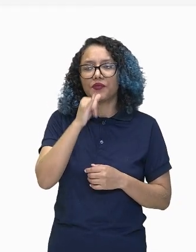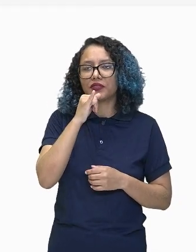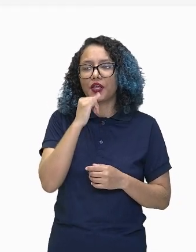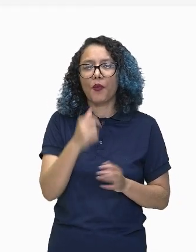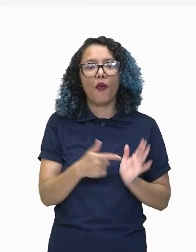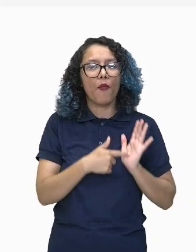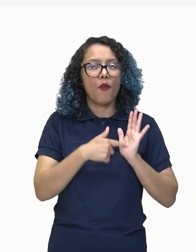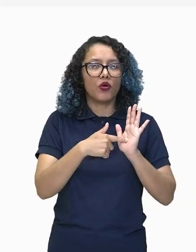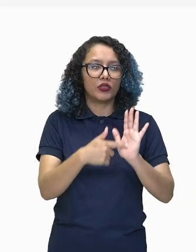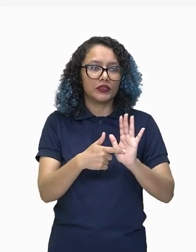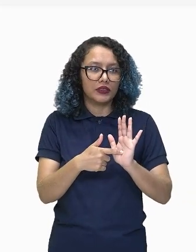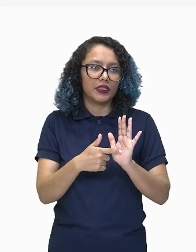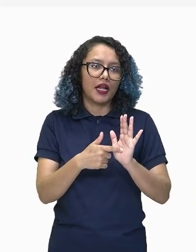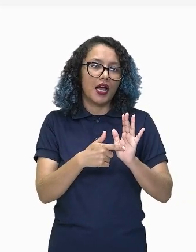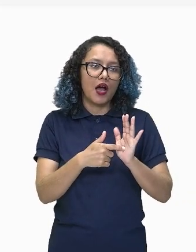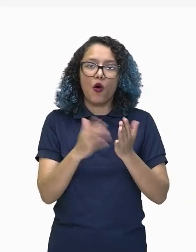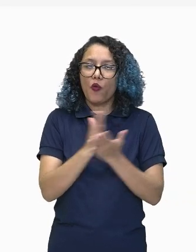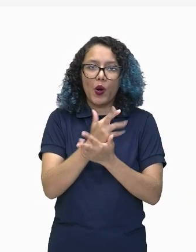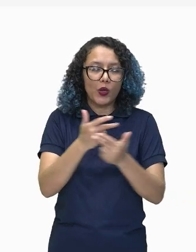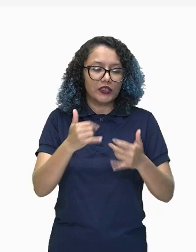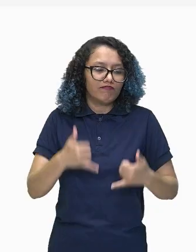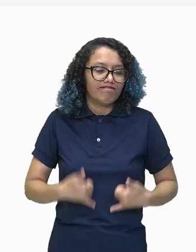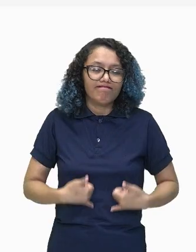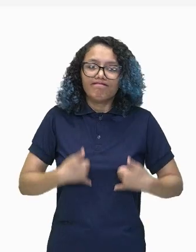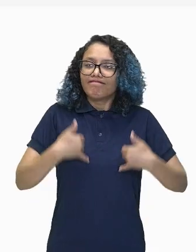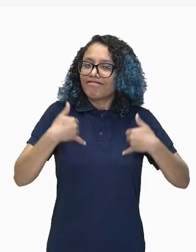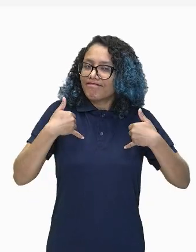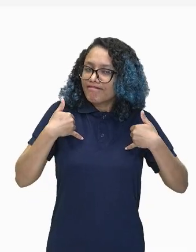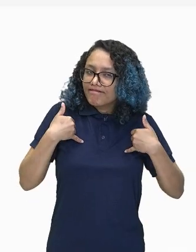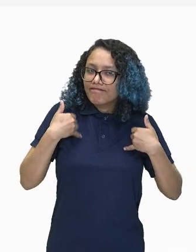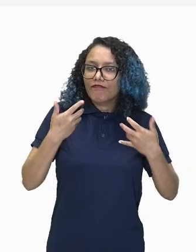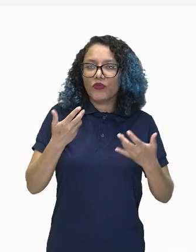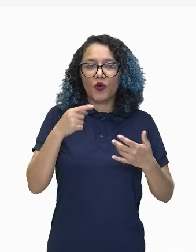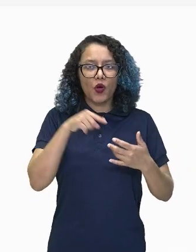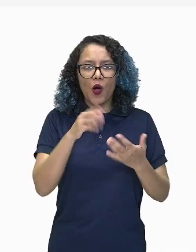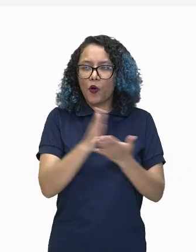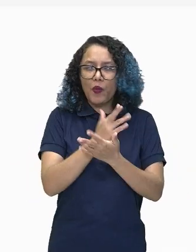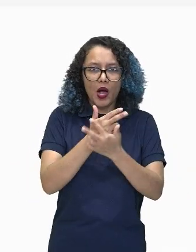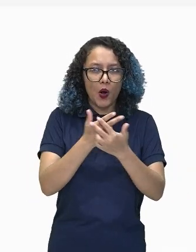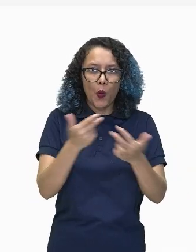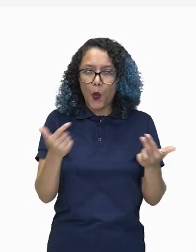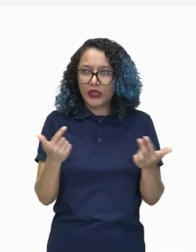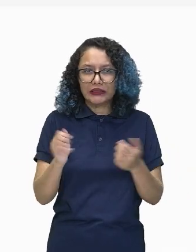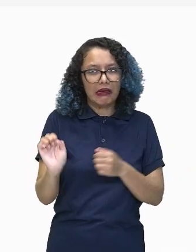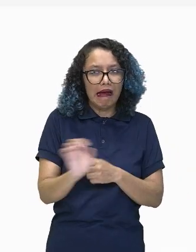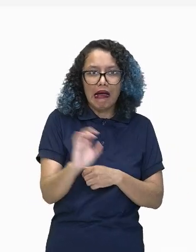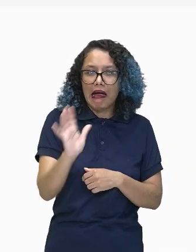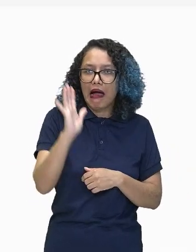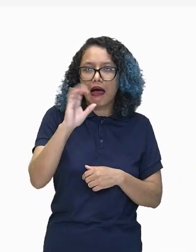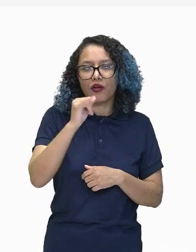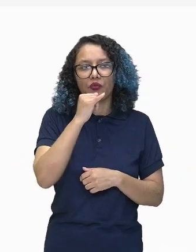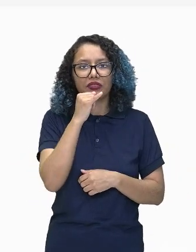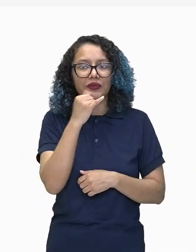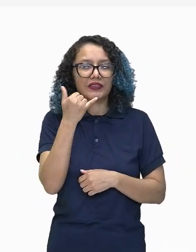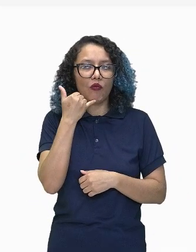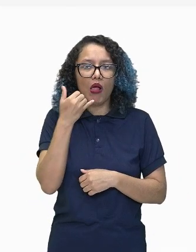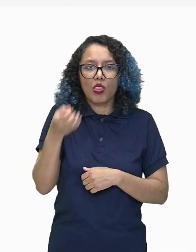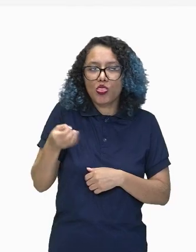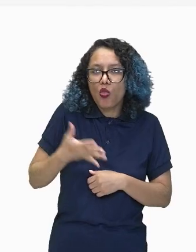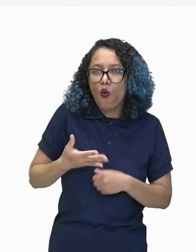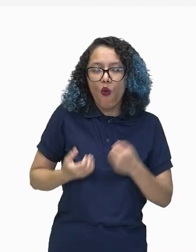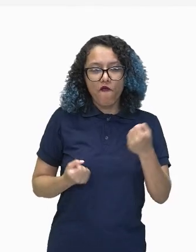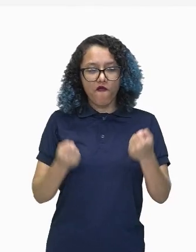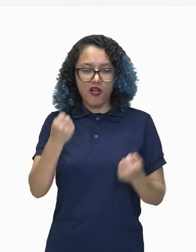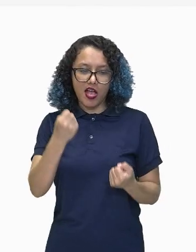mostrar algo com orgulho, algo especialmente caro ou impressionante, como um celular novo, um carro